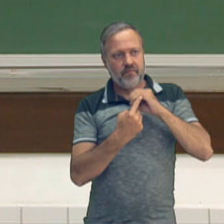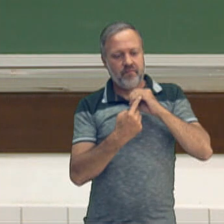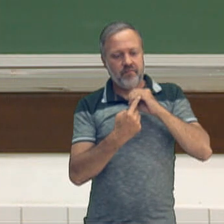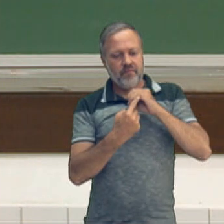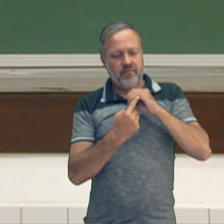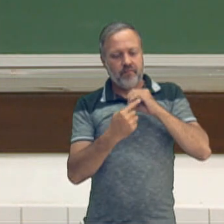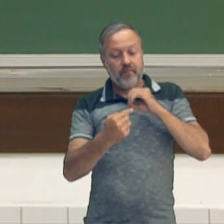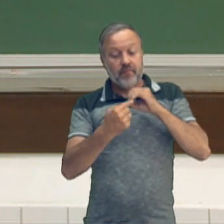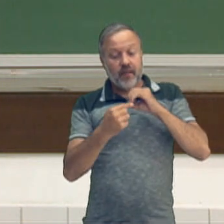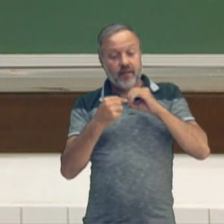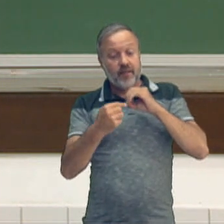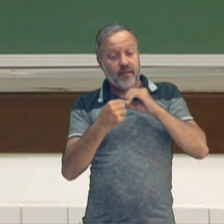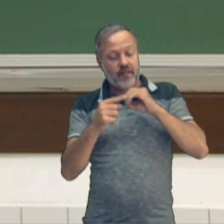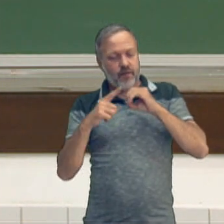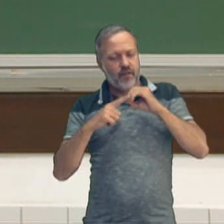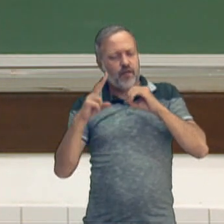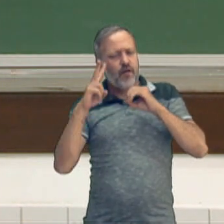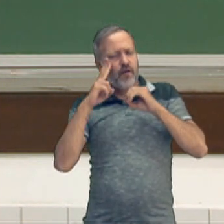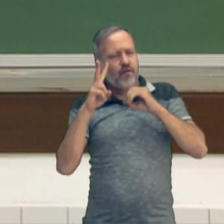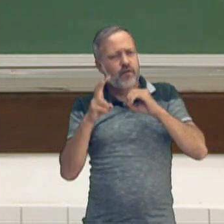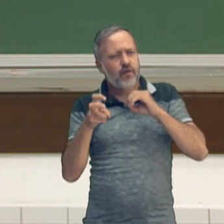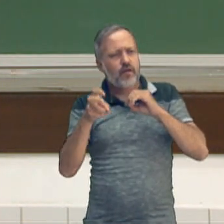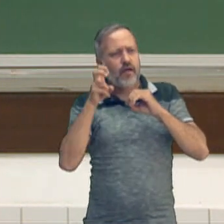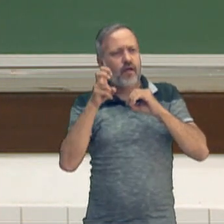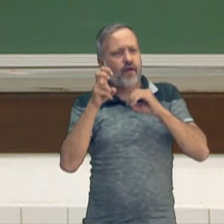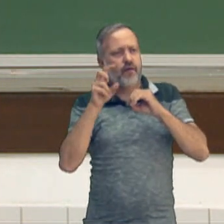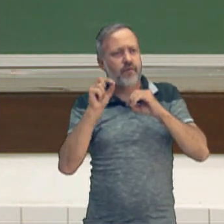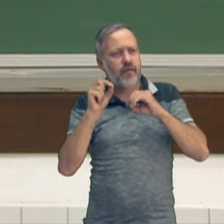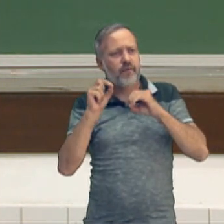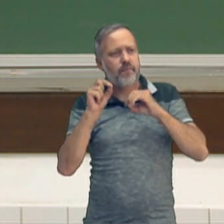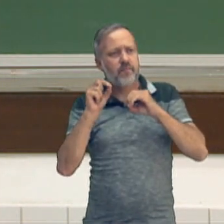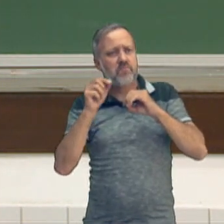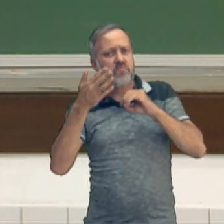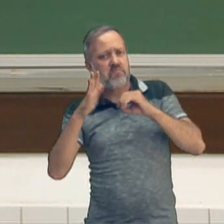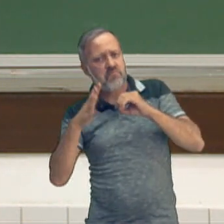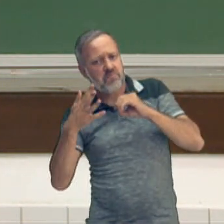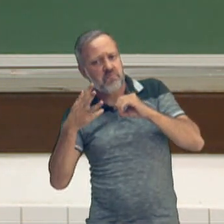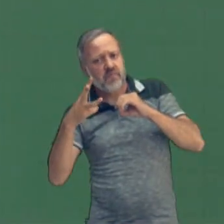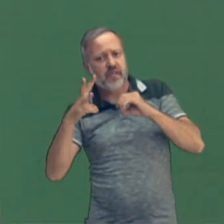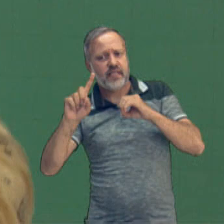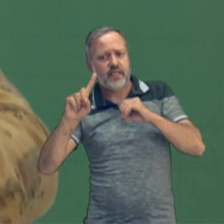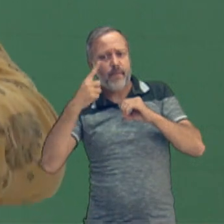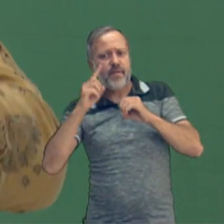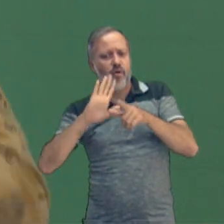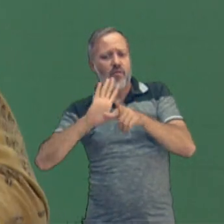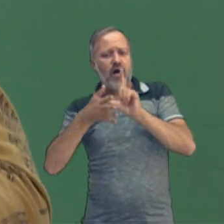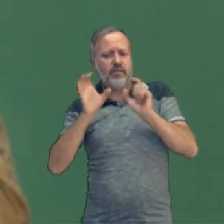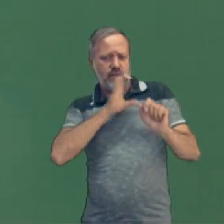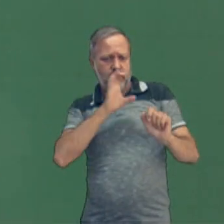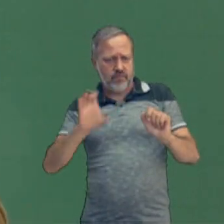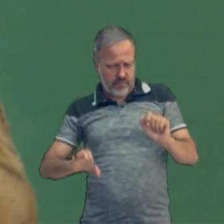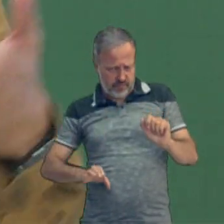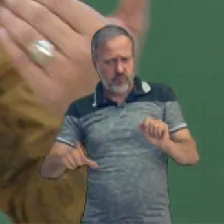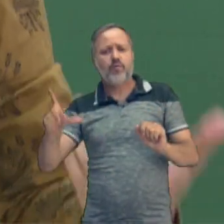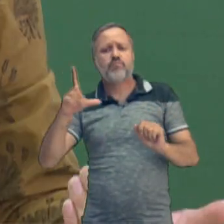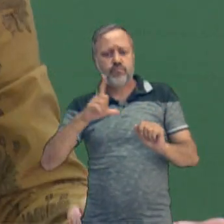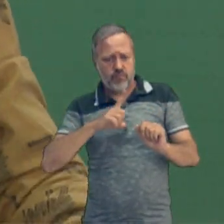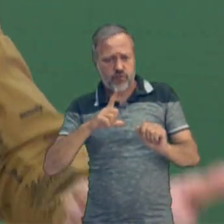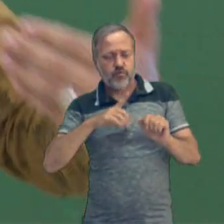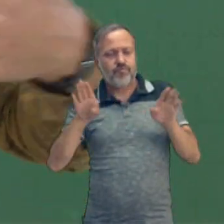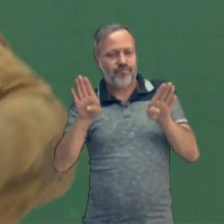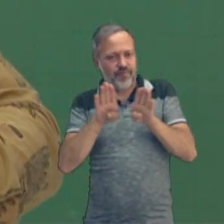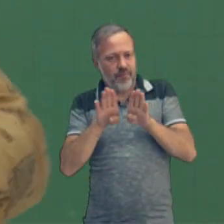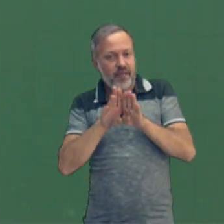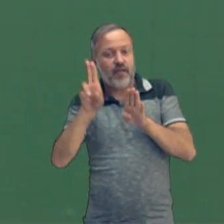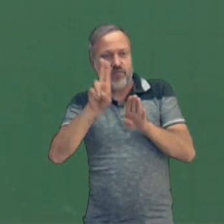meio dele, podia potencializar sua energia pessoal chamada de Qin. No Oriente eles chamam de Qi. Agora os maias